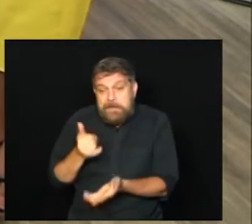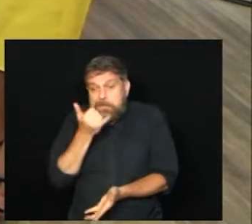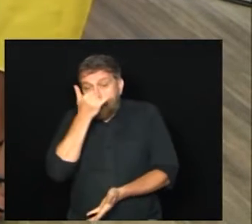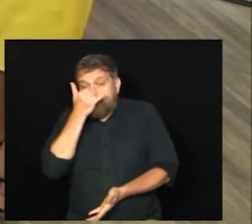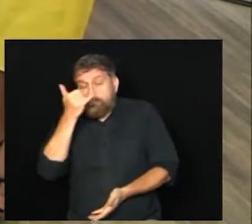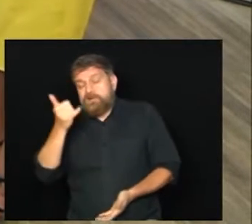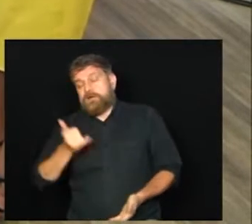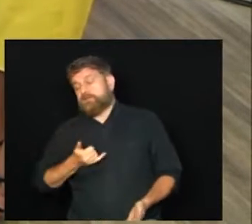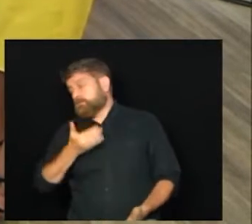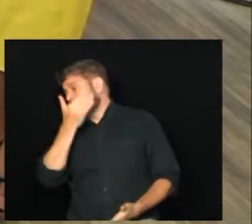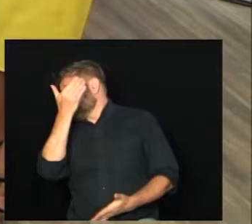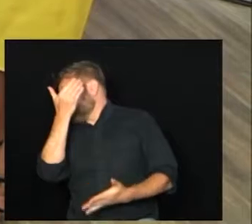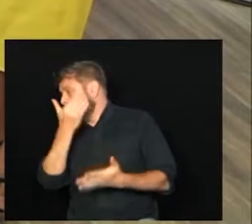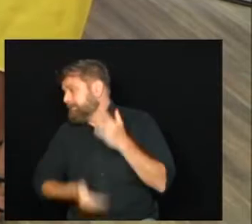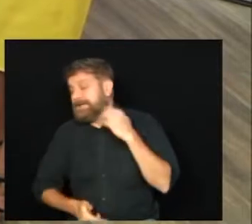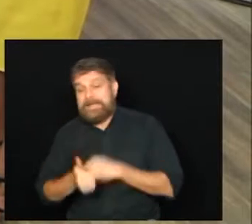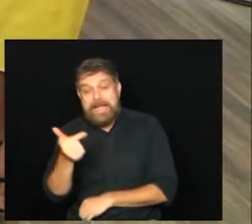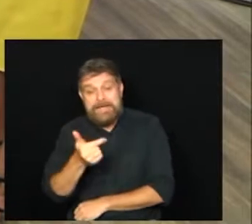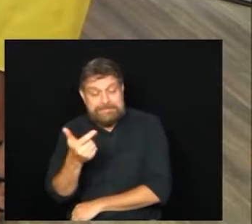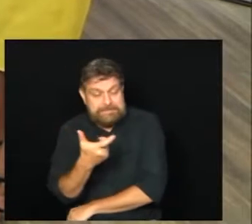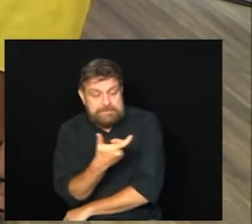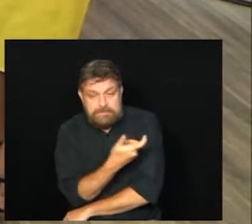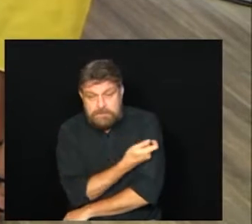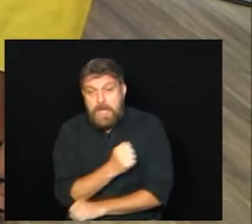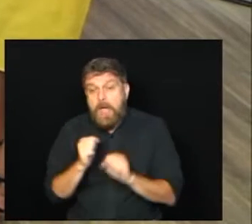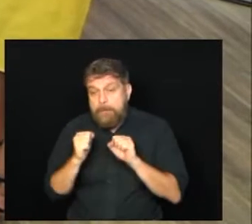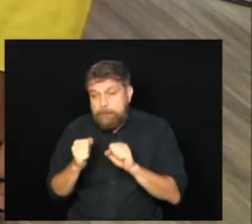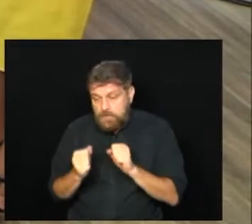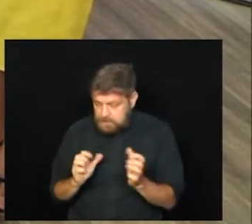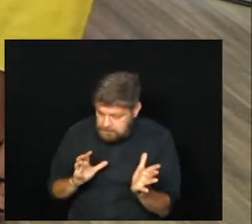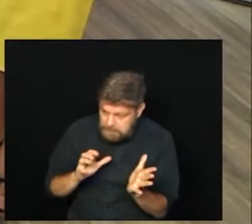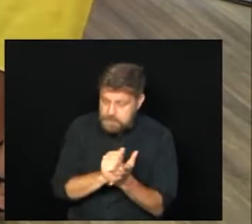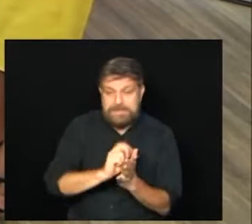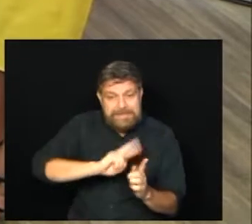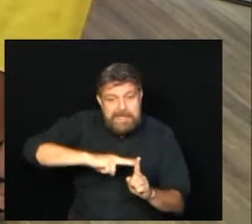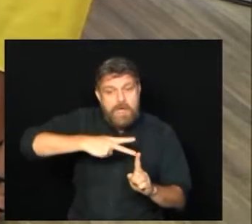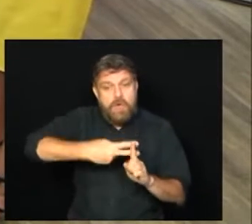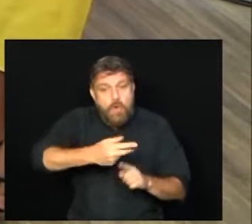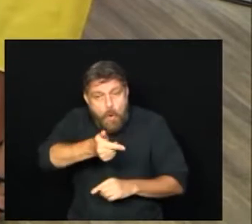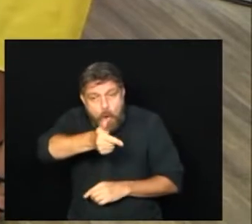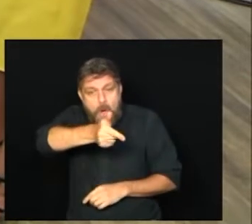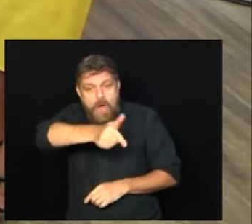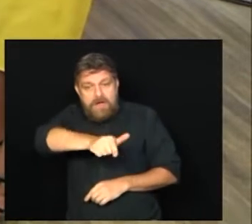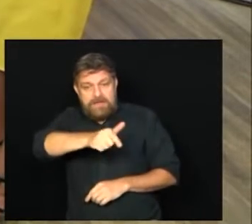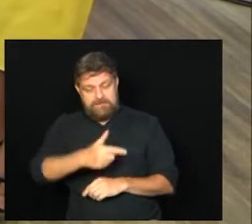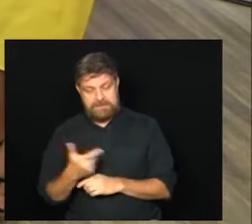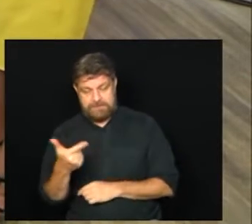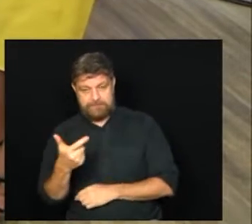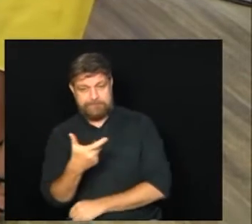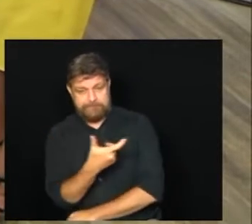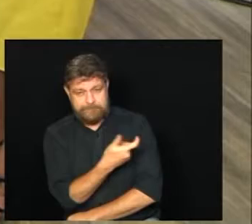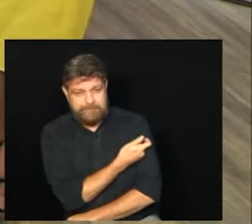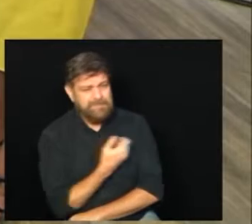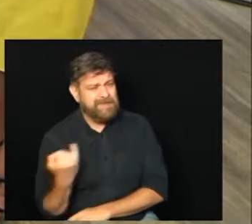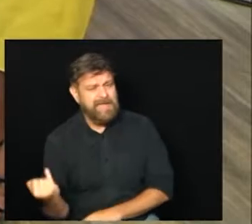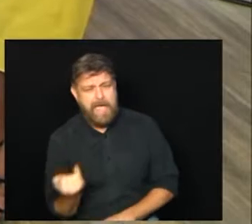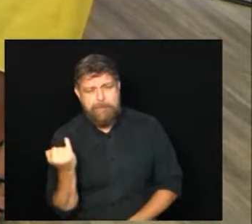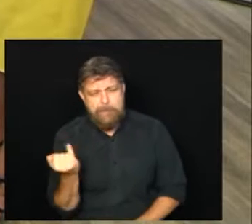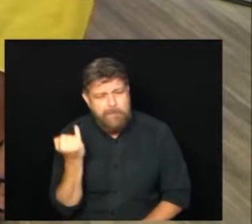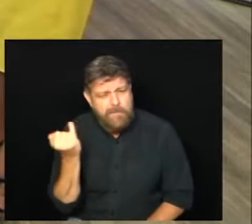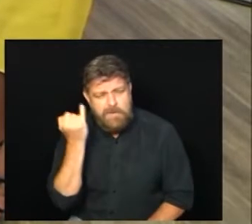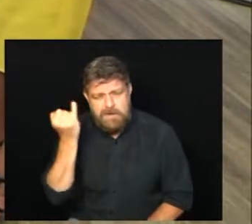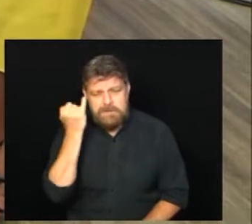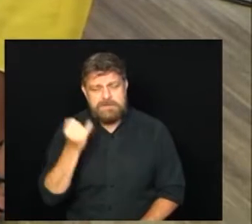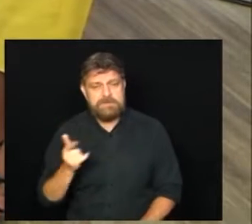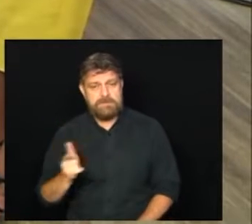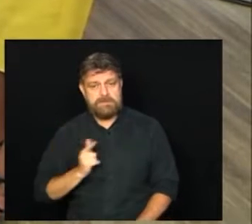o agendamento da segunda dose podem reagendar aí essa segunda dose, e é importantíssimo